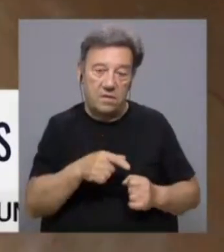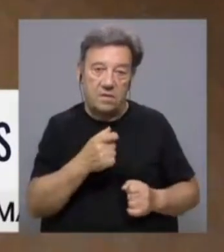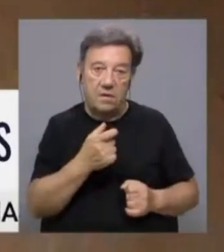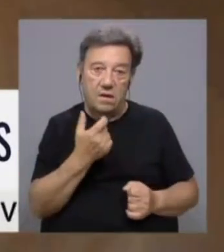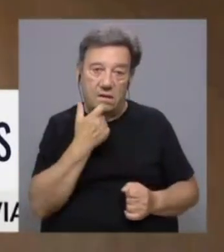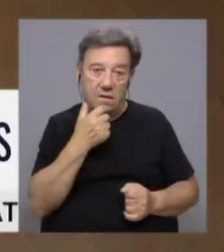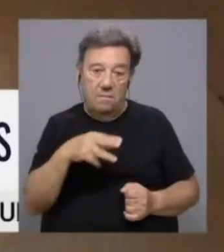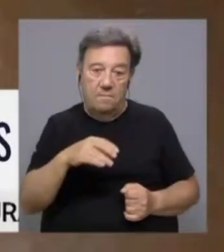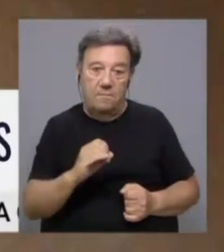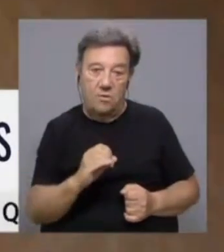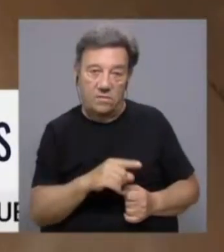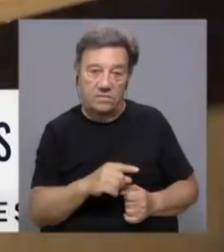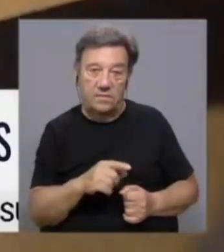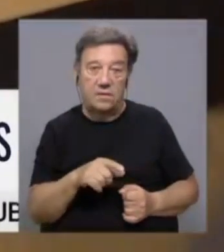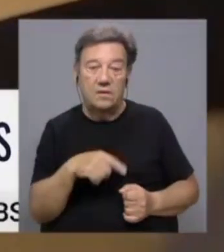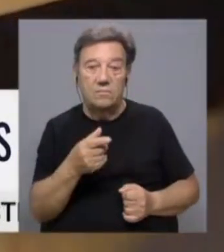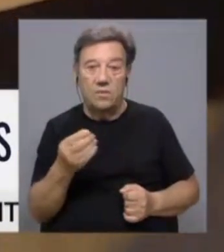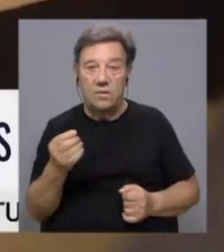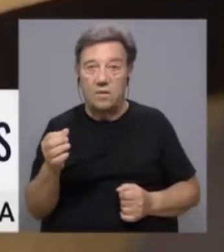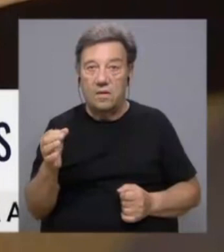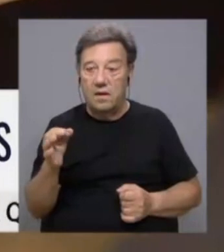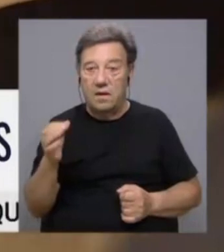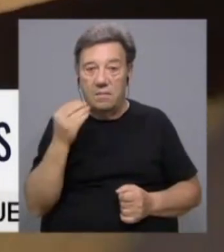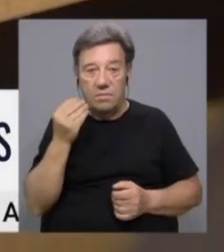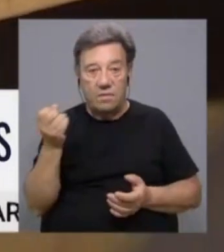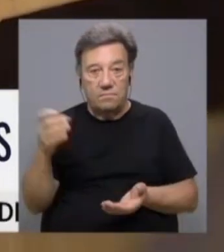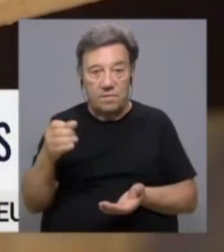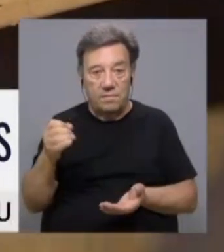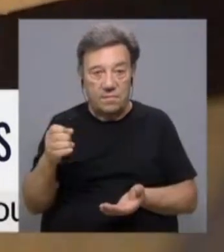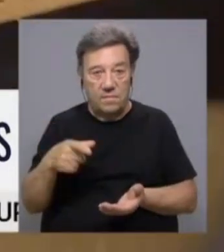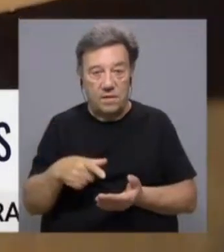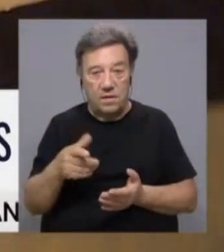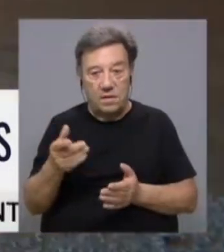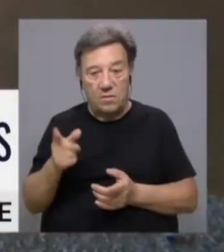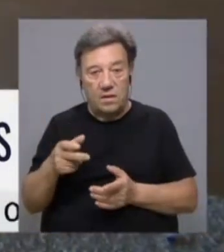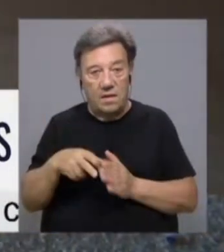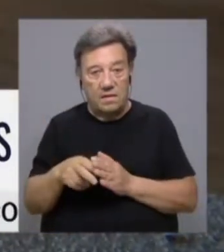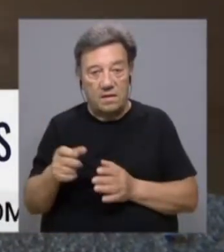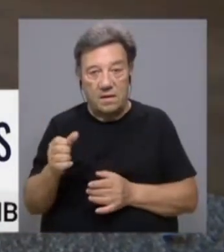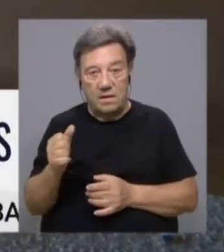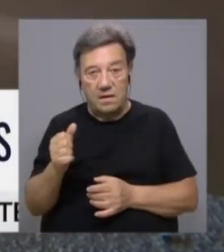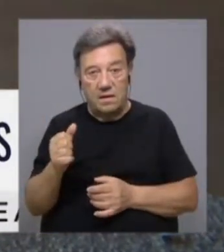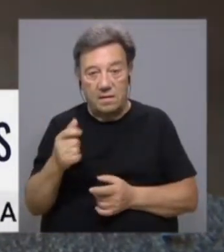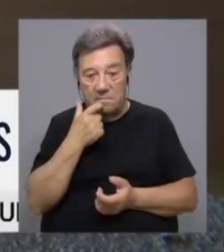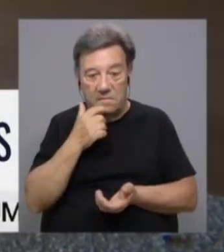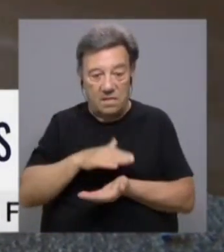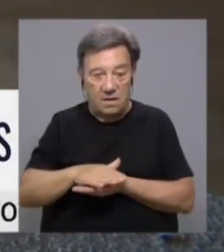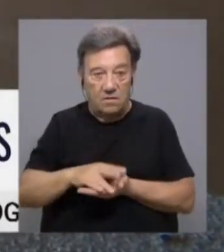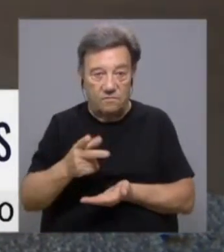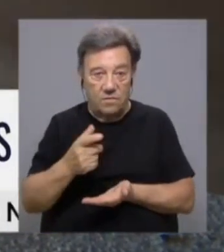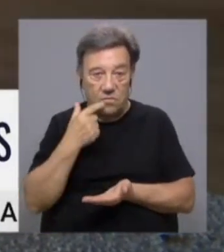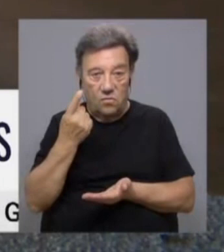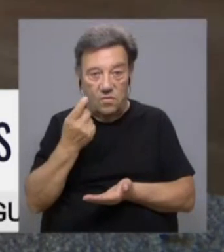mão e depois o grão vai caindo ali e entrando. O grão entre as mós. Temos aqui uma outra